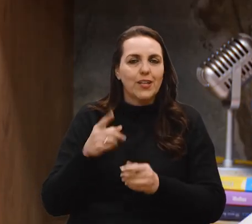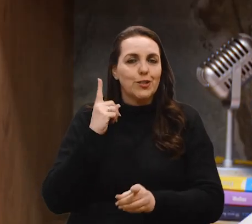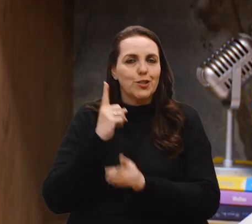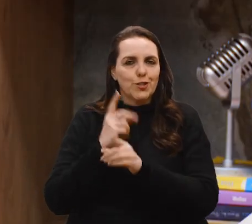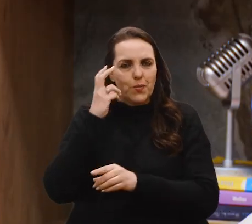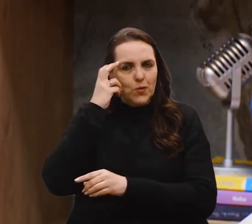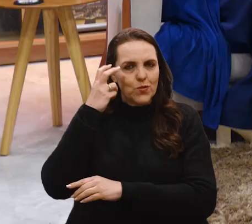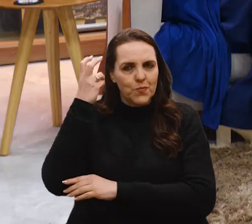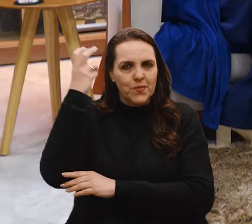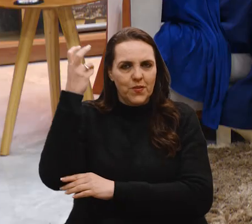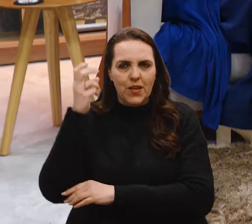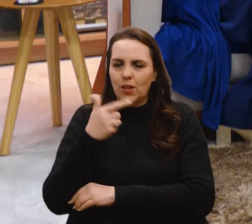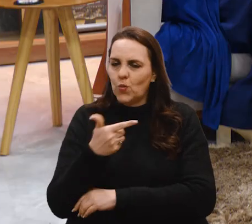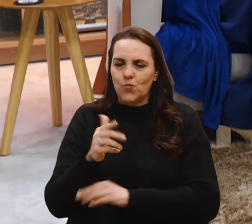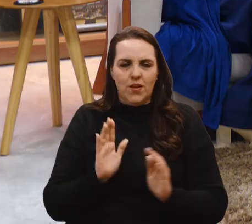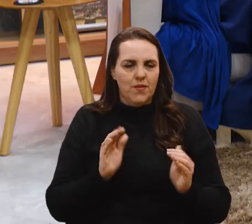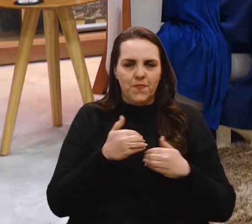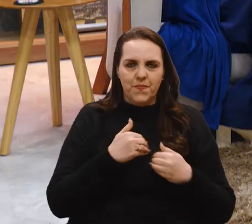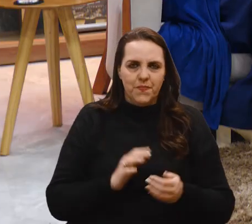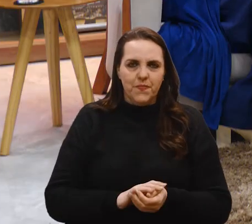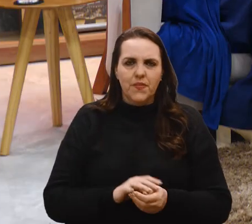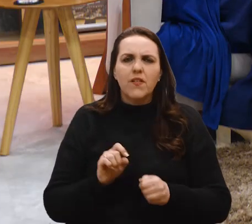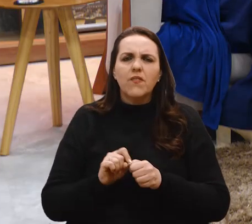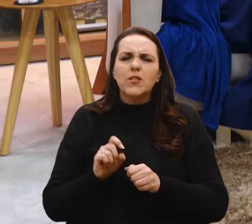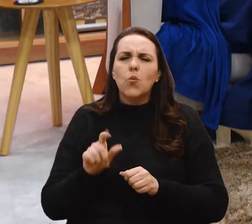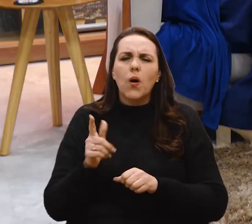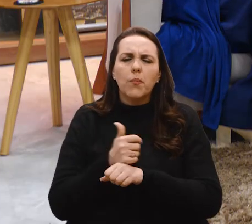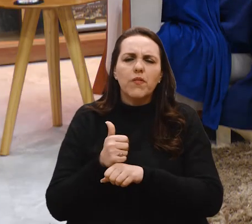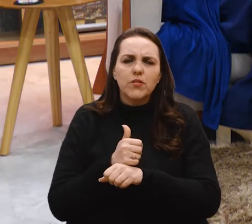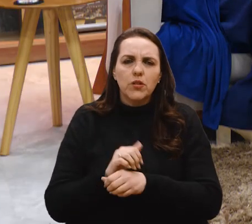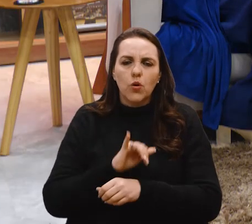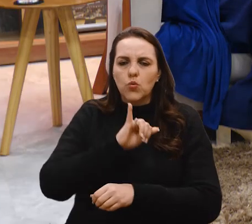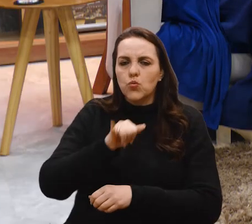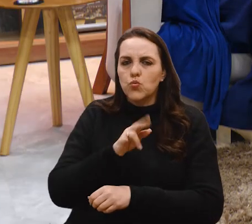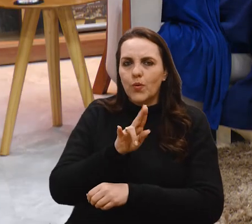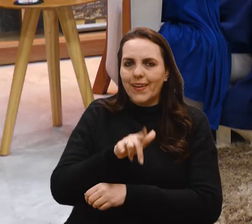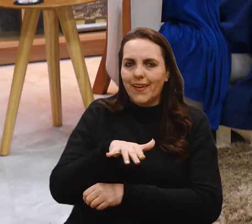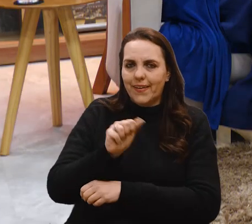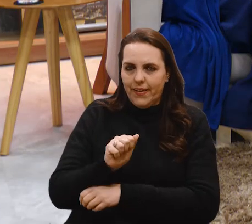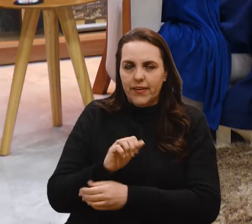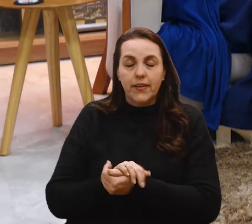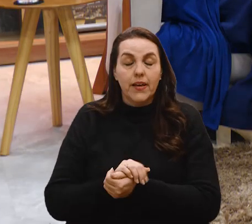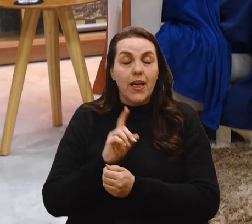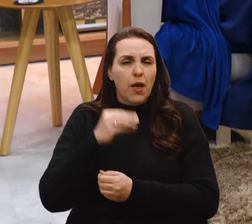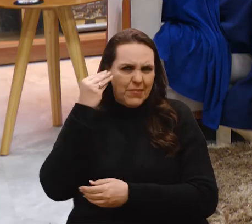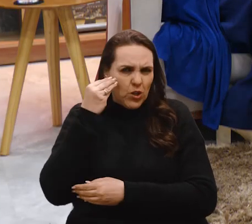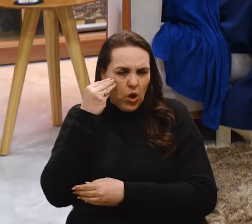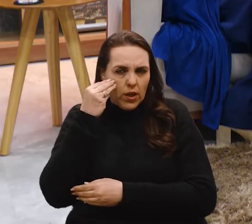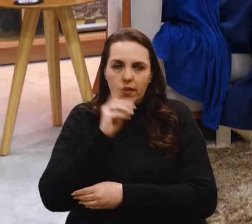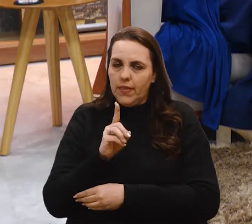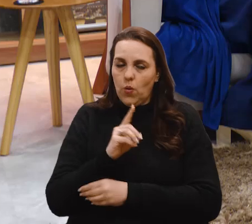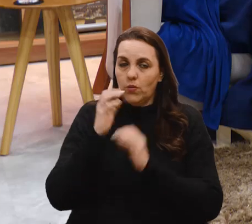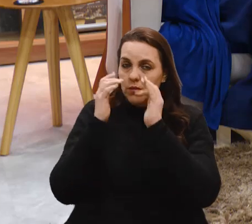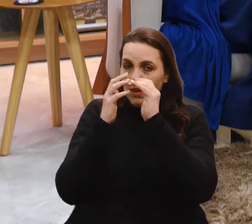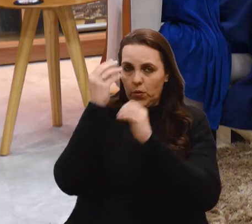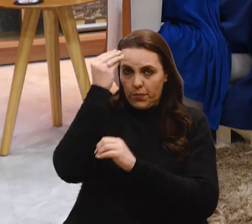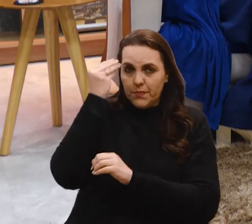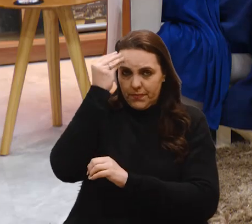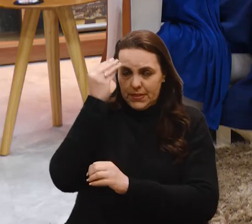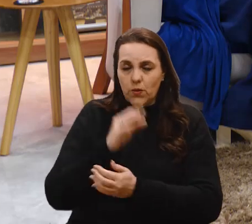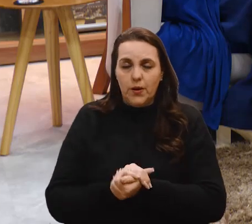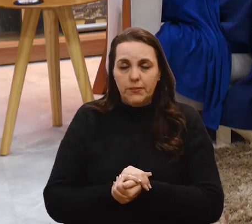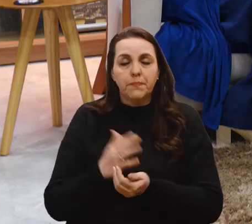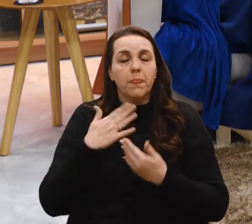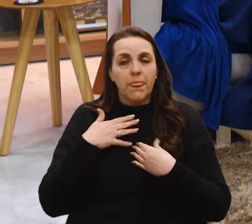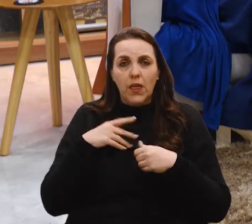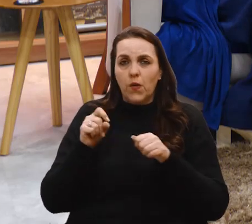E tu fez o teste com que profissional? Eu fiz com a Juliana. Mas era psicólogo? Ela era neuropsicóloga. Neuropsicóloga. Eu